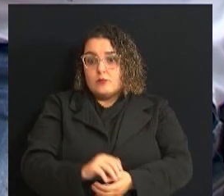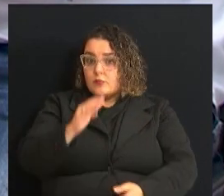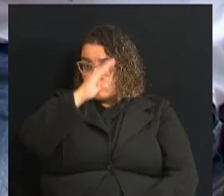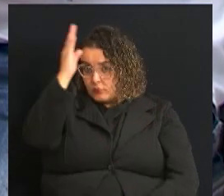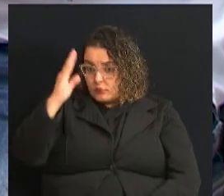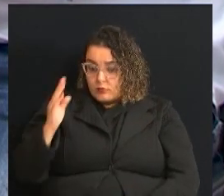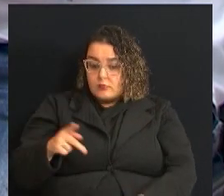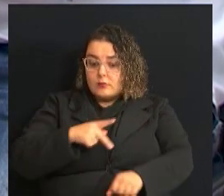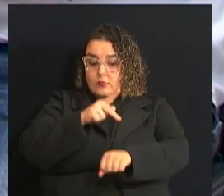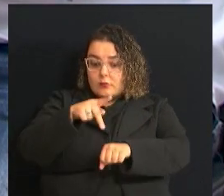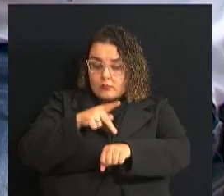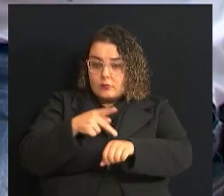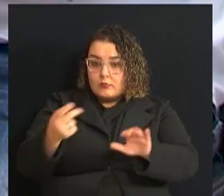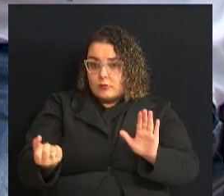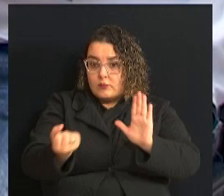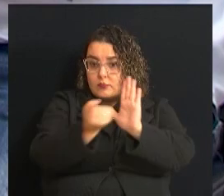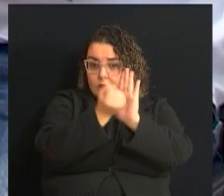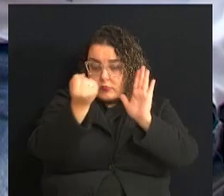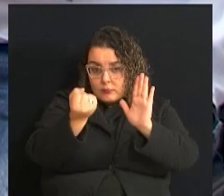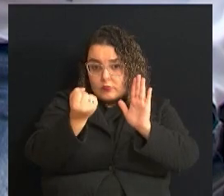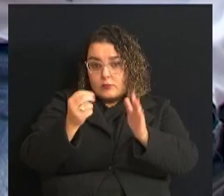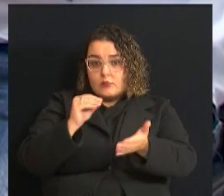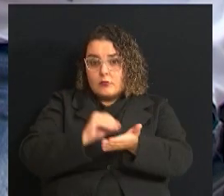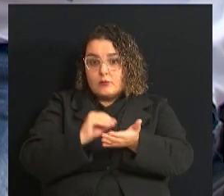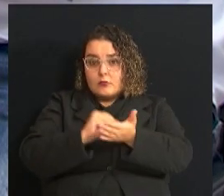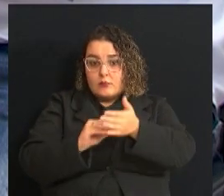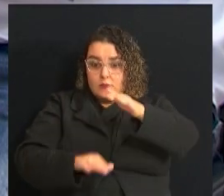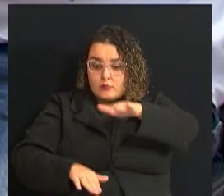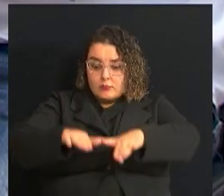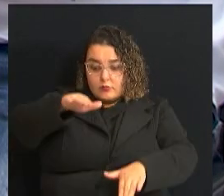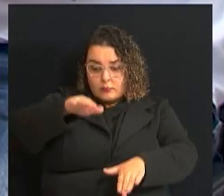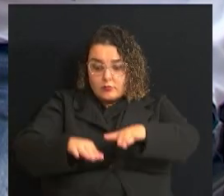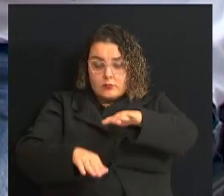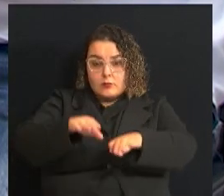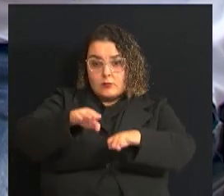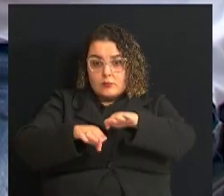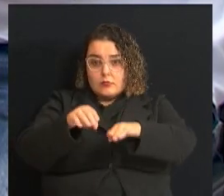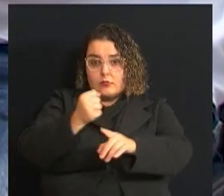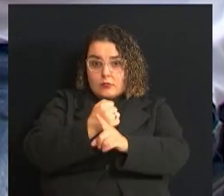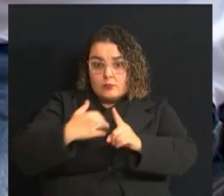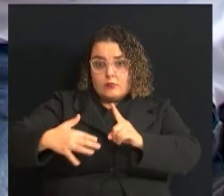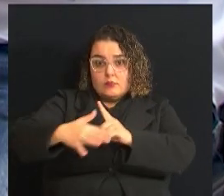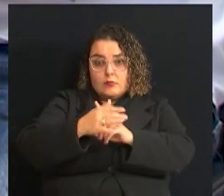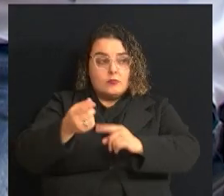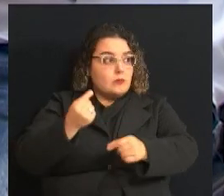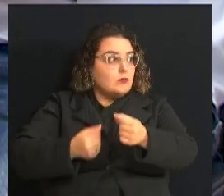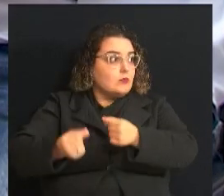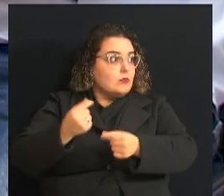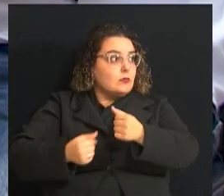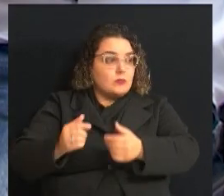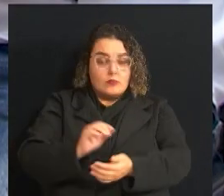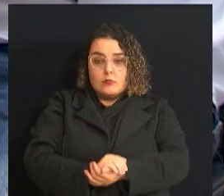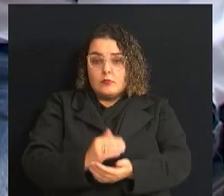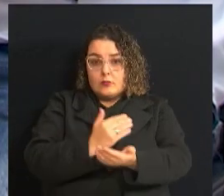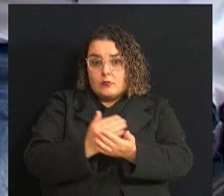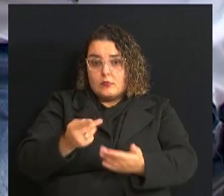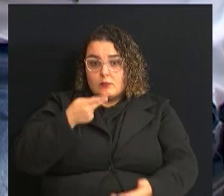país, né, marcado pela desigualdade socioeconômica, o Brasil que é um país que, como eu iniciei a fala, né, vem